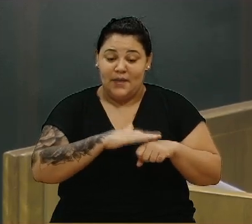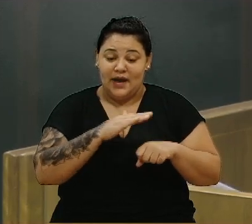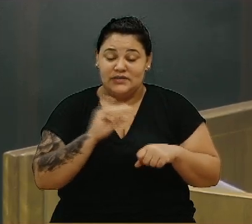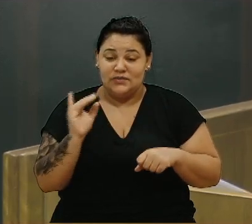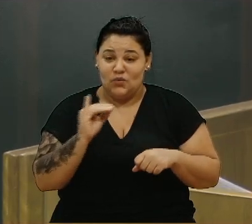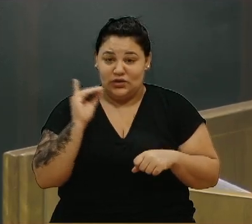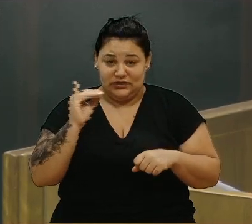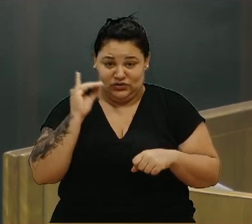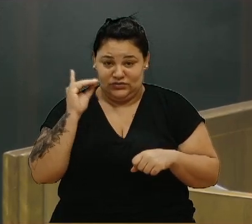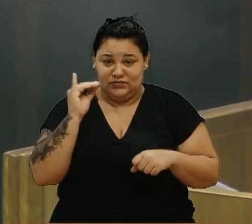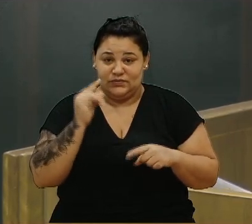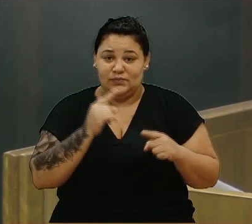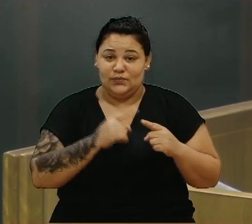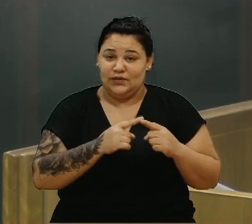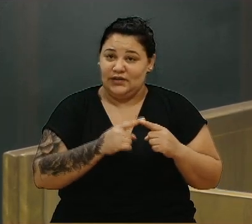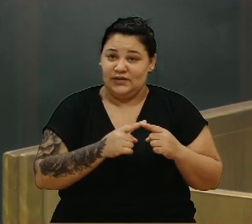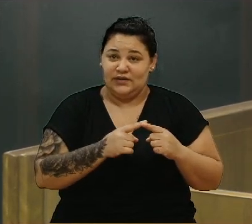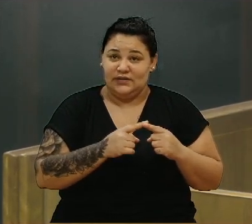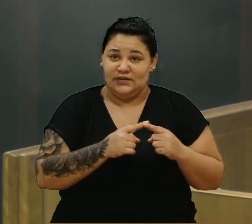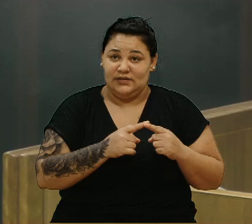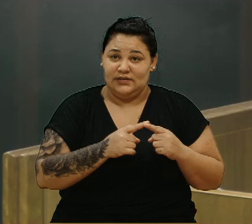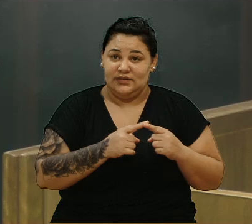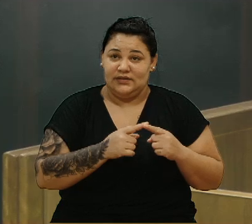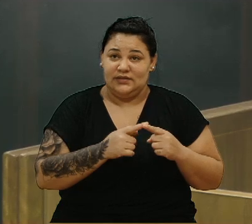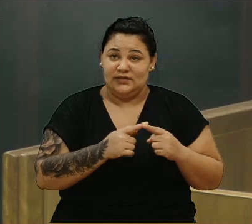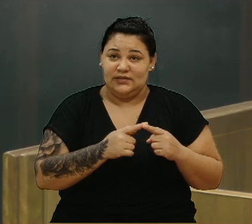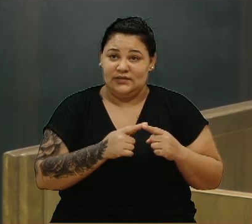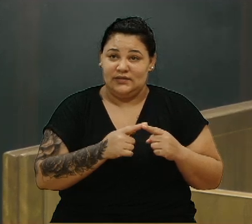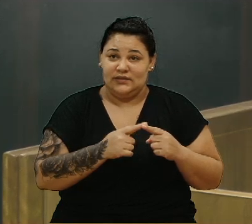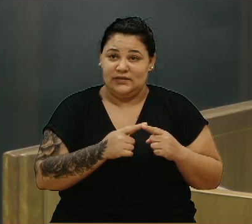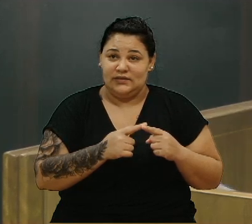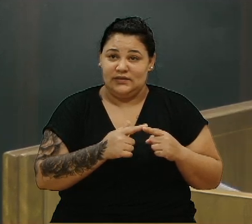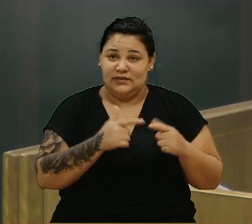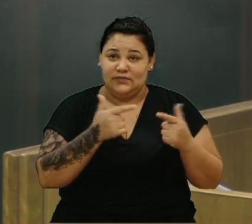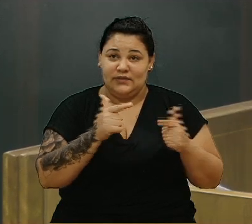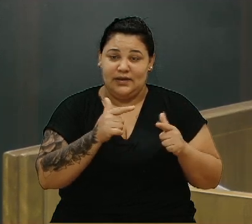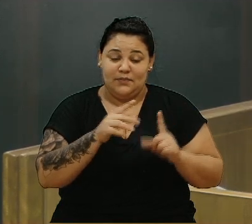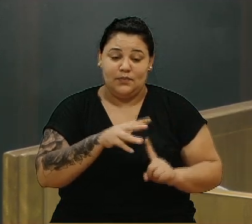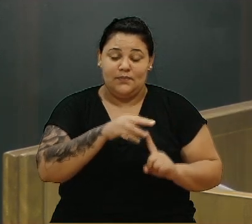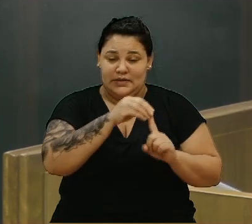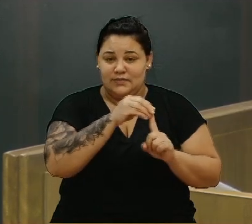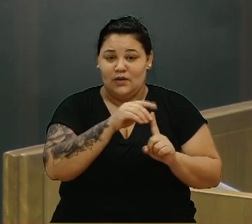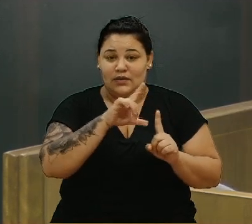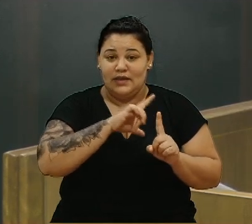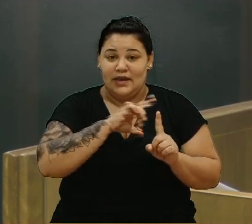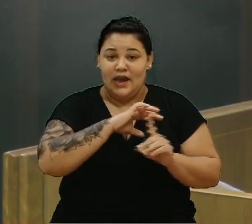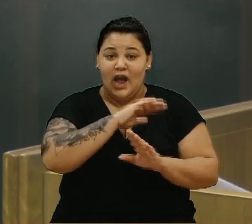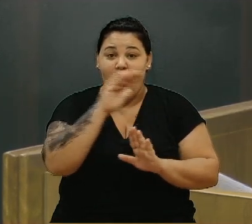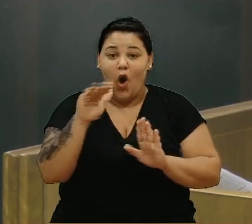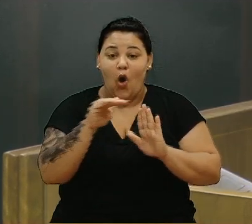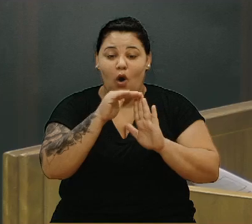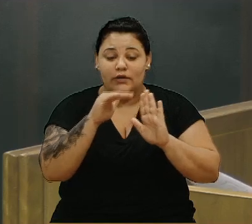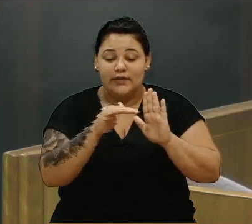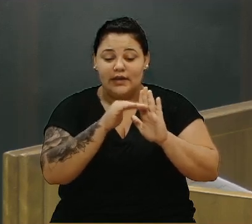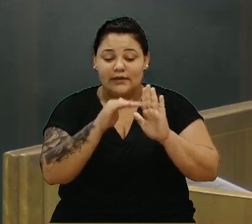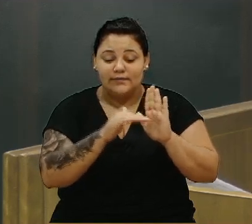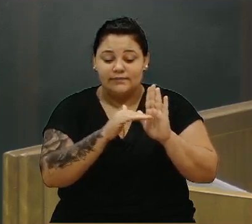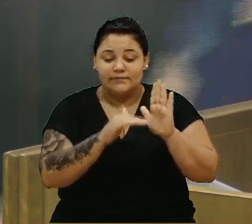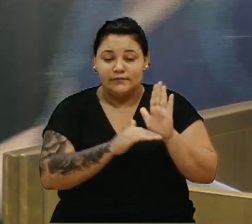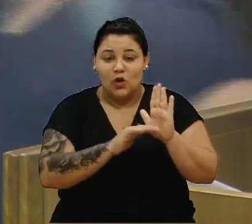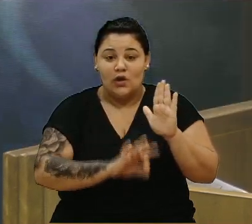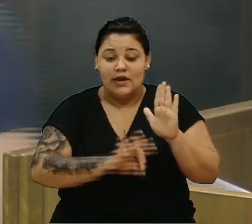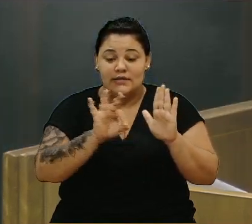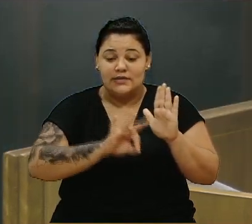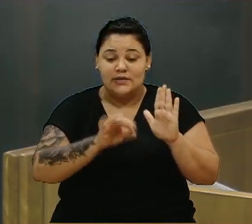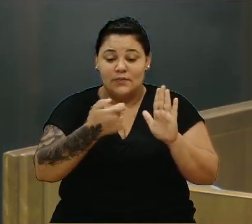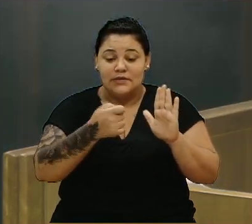que isso, porque não existe prioridades, existe ordem de prioridade, estão sendo atendidas. Então, eu